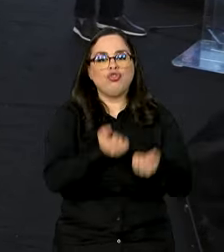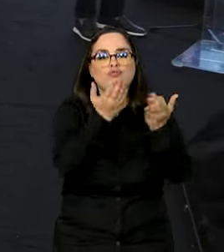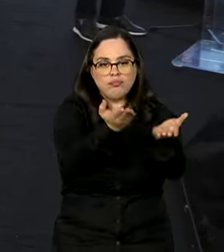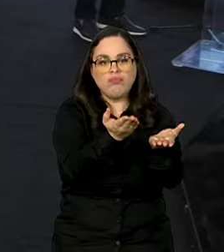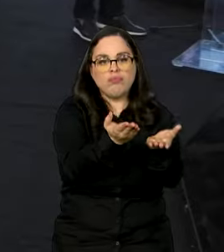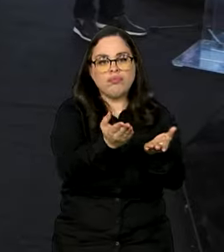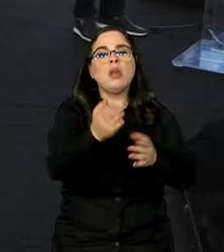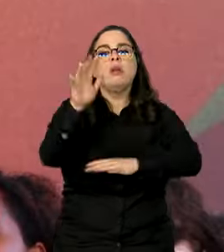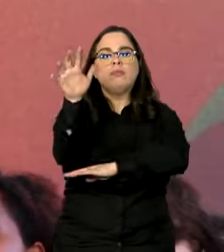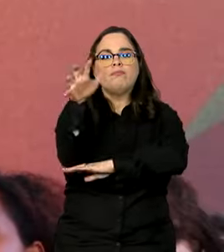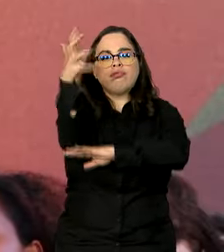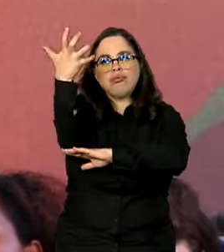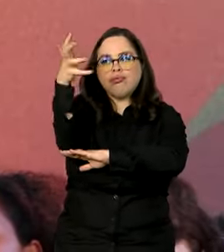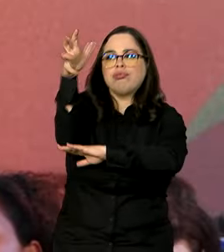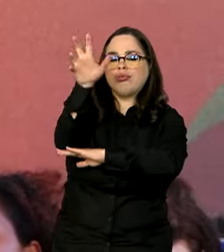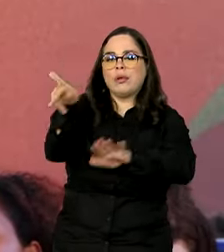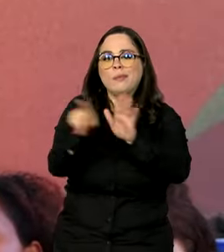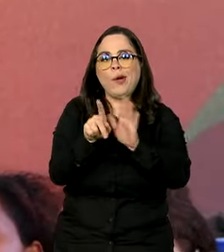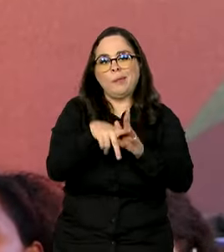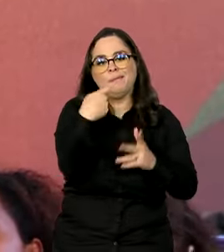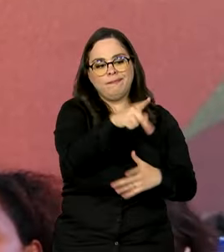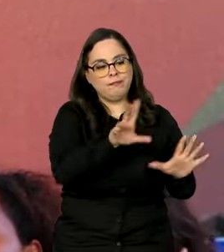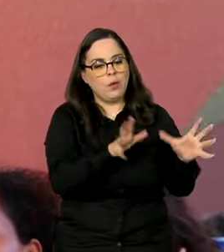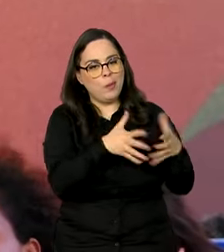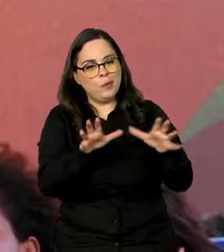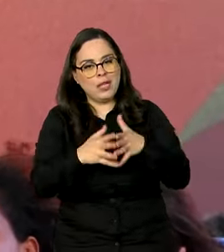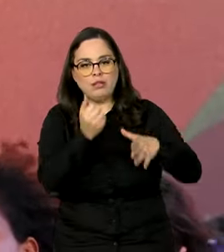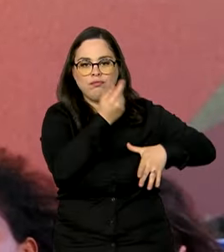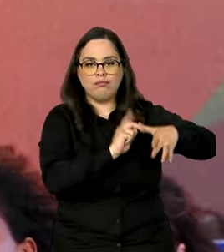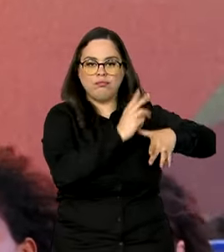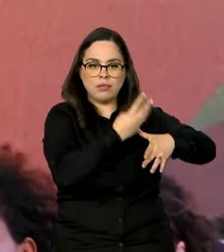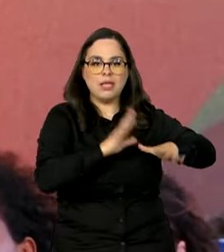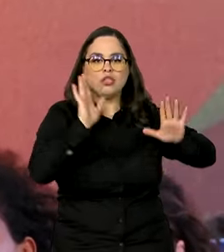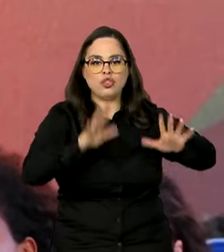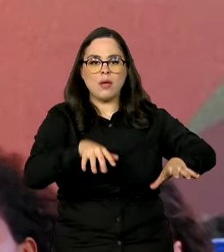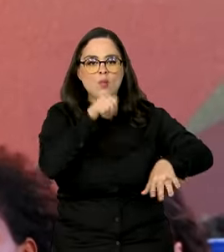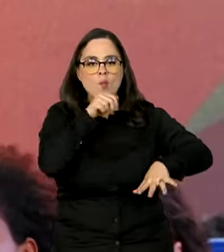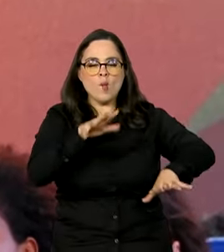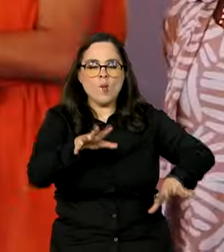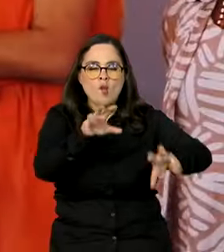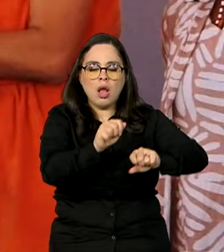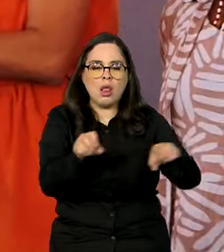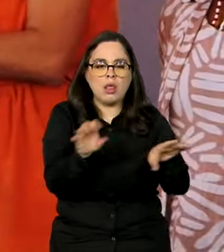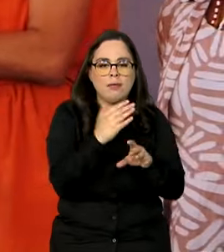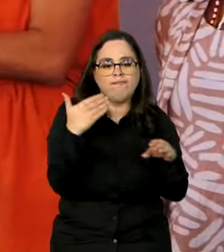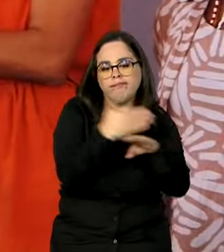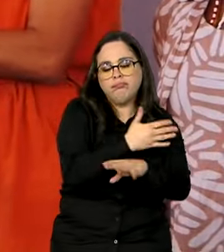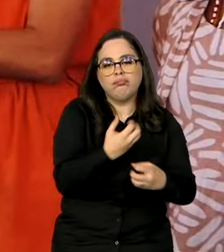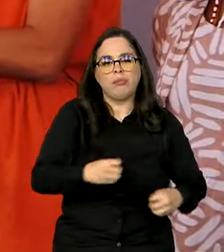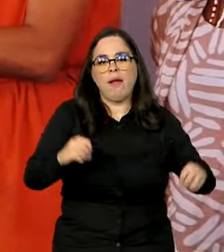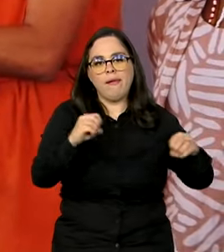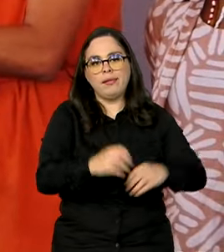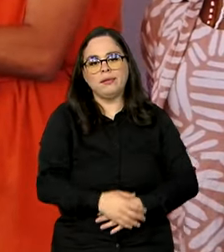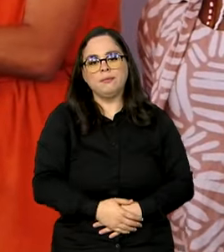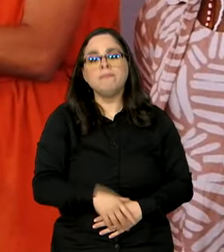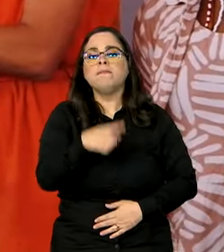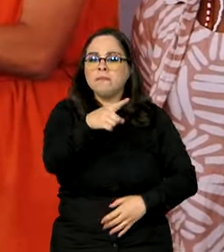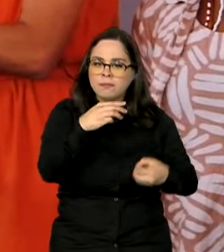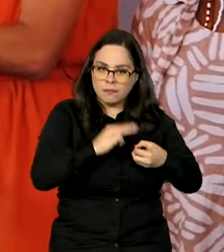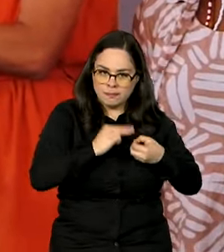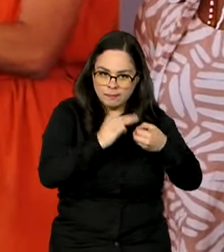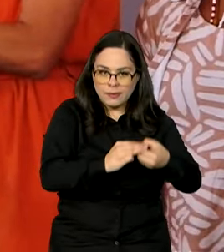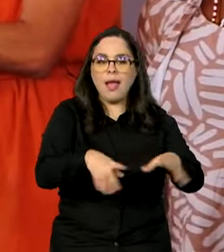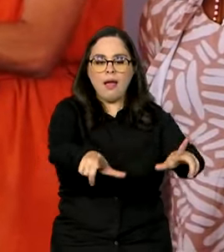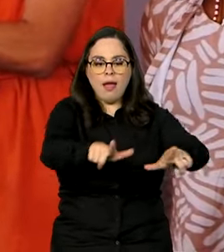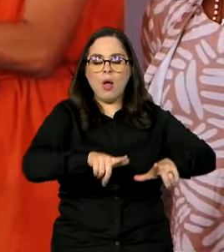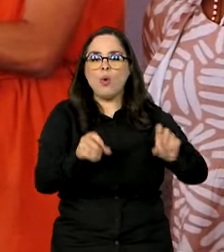internet e cobertura para essas comunidades quilombolas que estão na escuridão até hoje. Alcântara recebeu ainda a